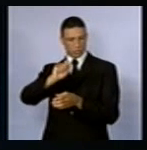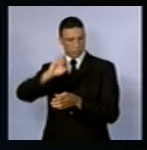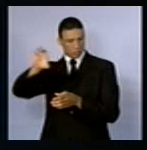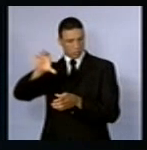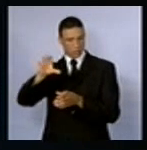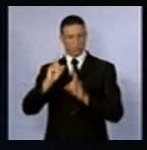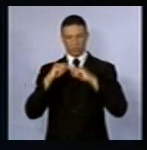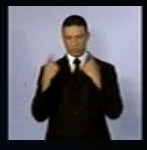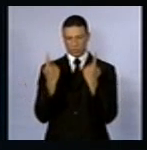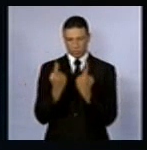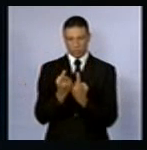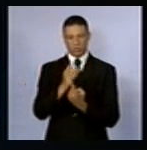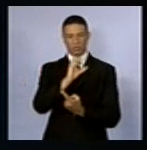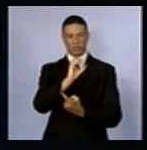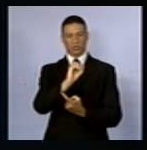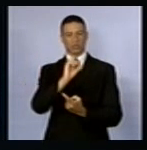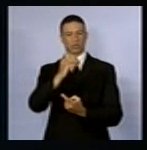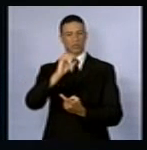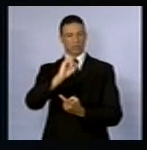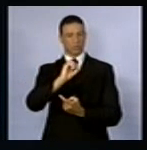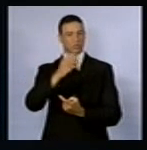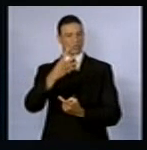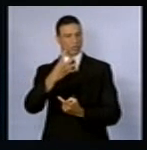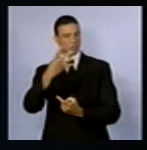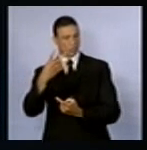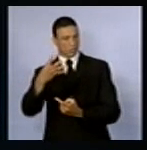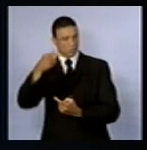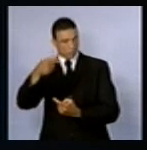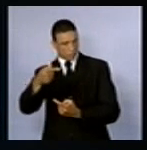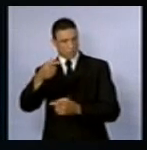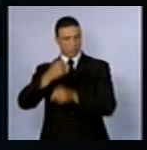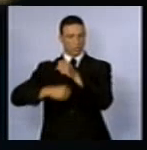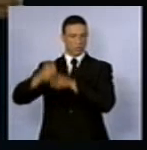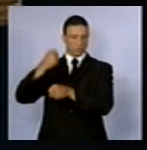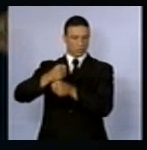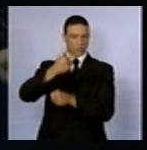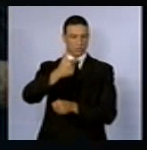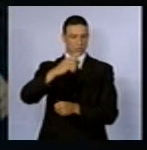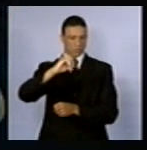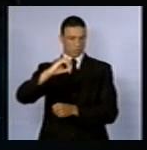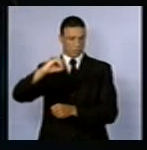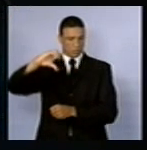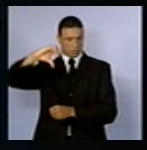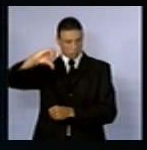047 de 2009 que ocorreu no período de